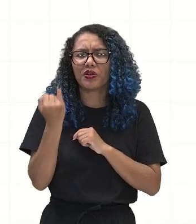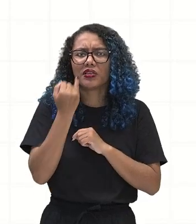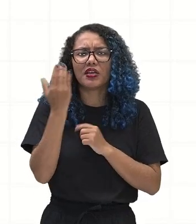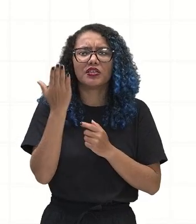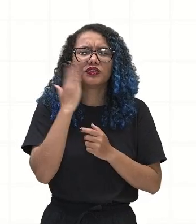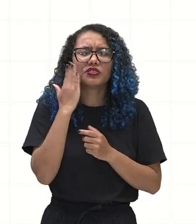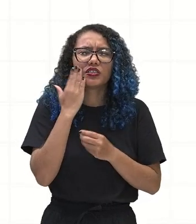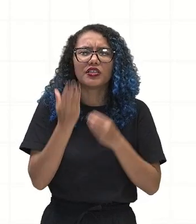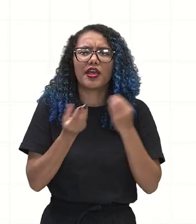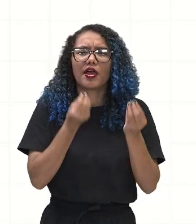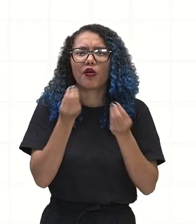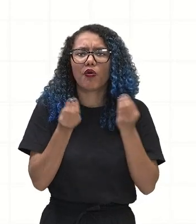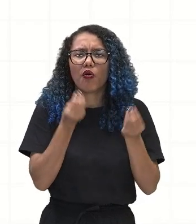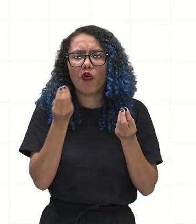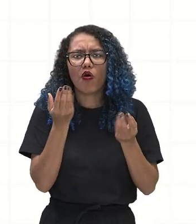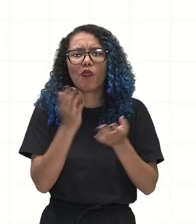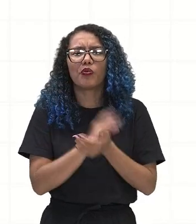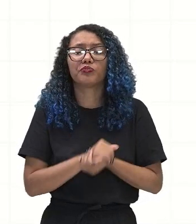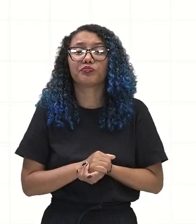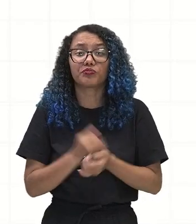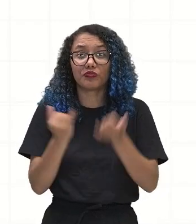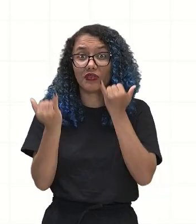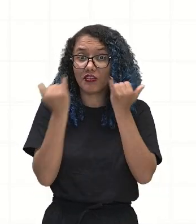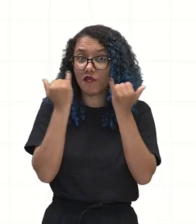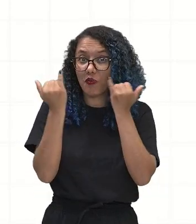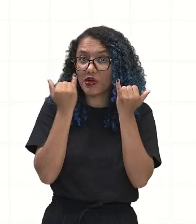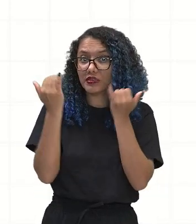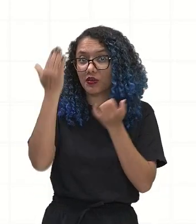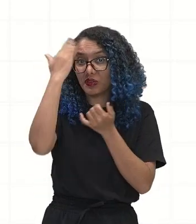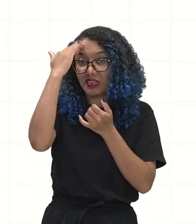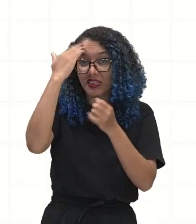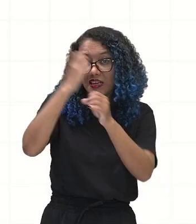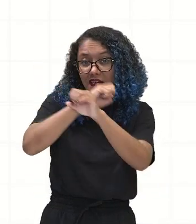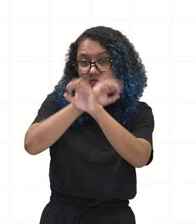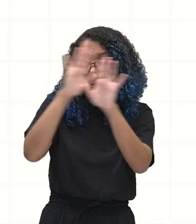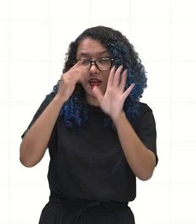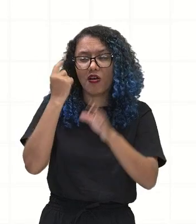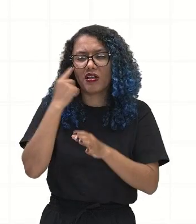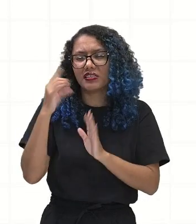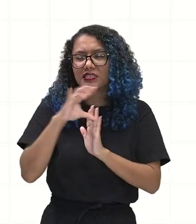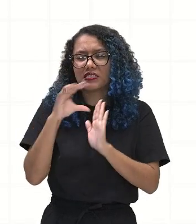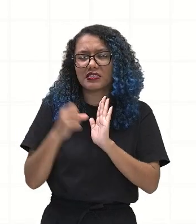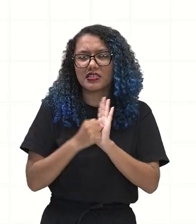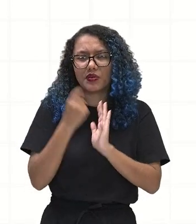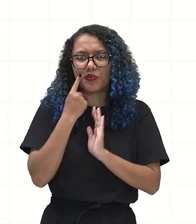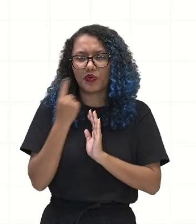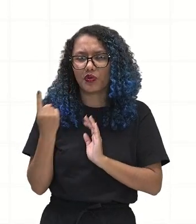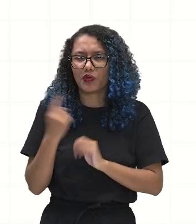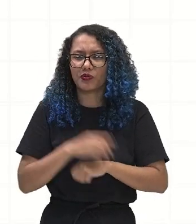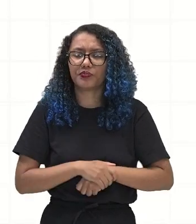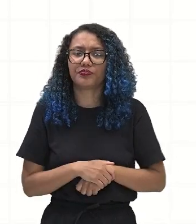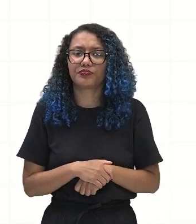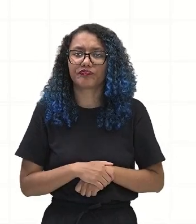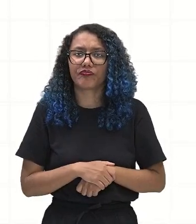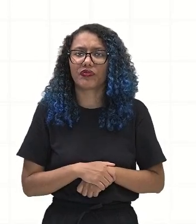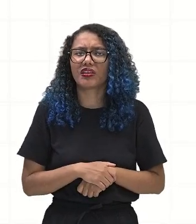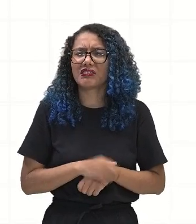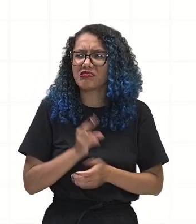aí essas informações. E olha só o símbolozão aqui, né, que nós vimos no nosso dia a